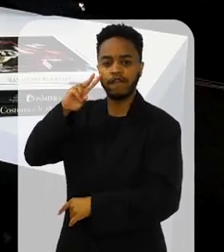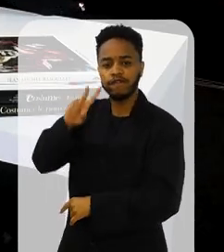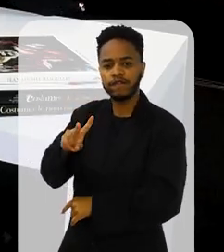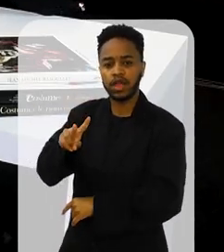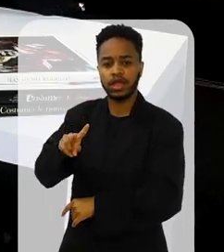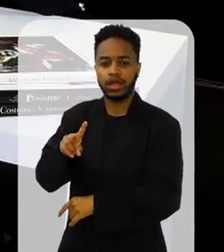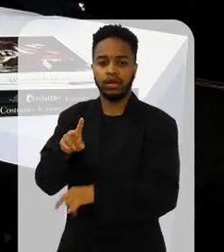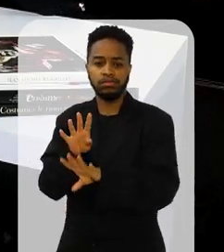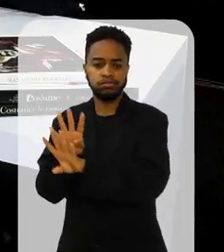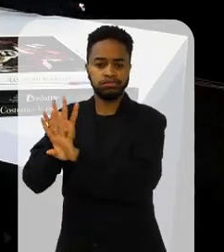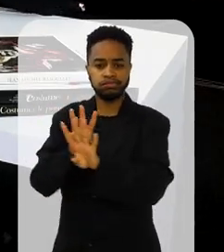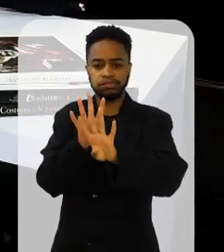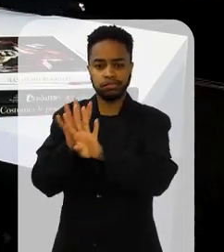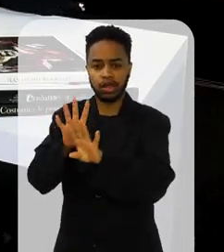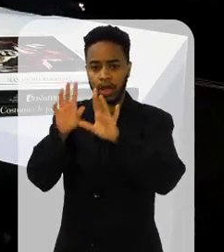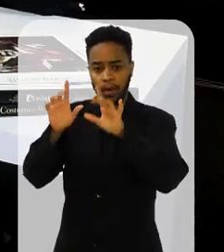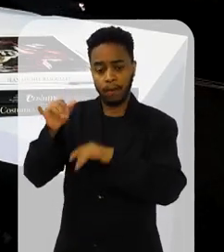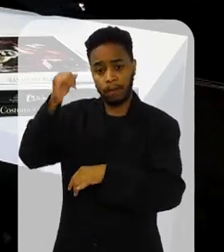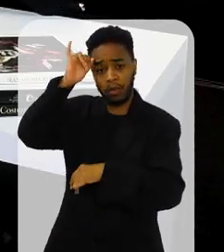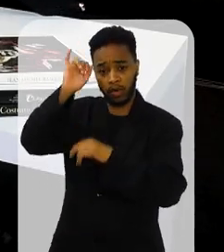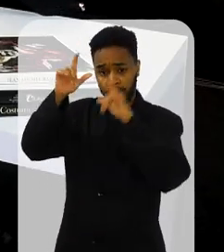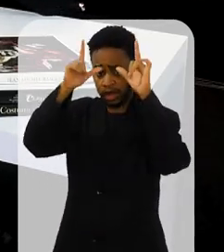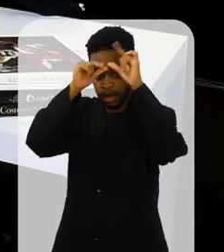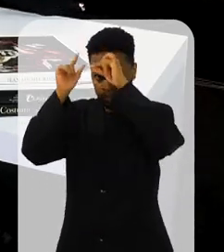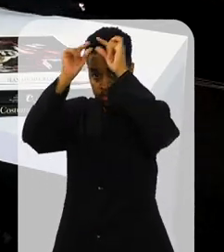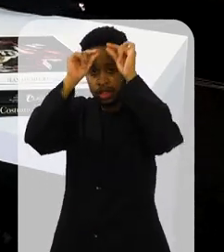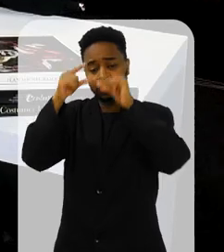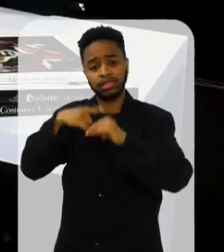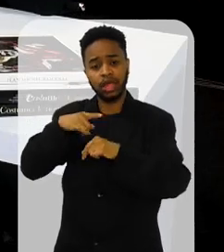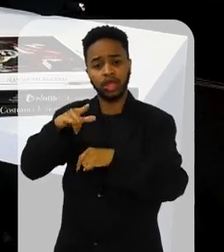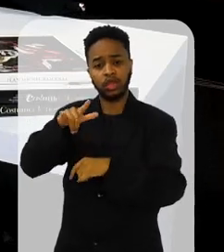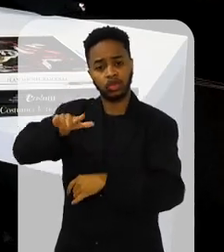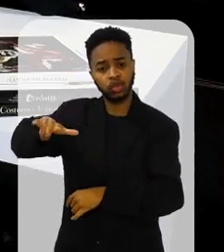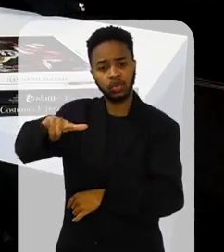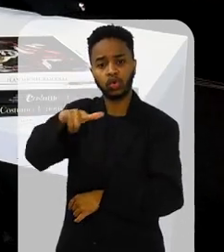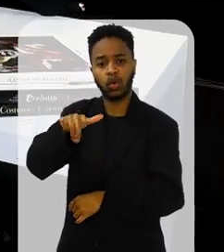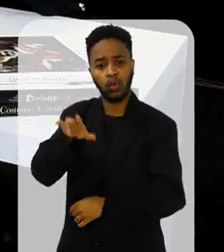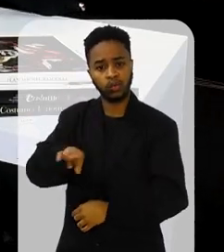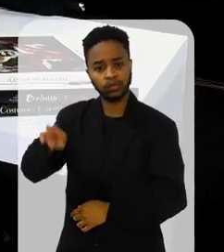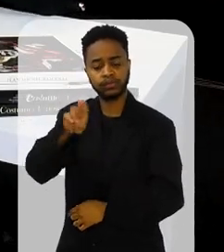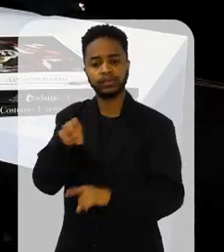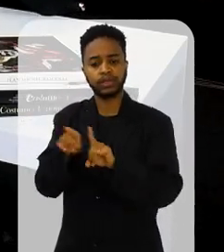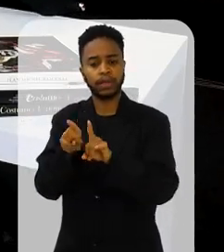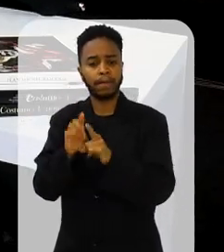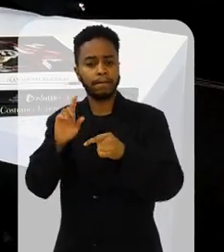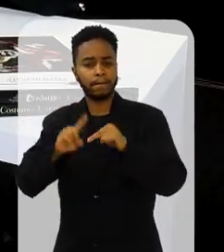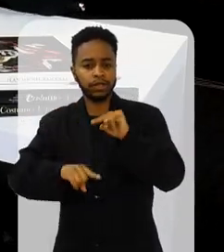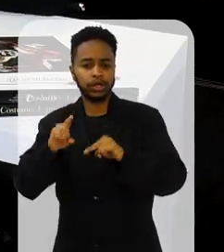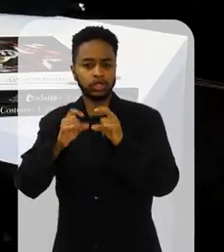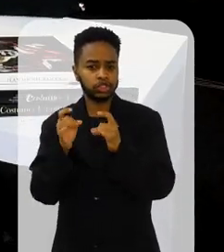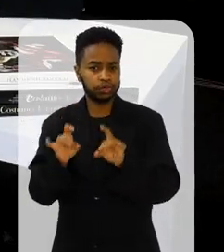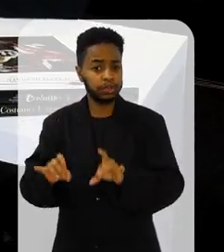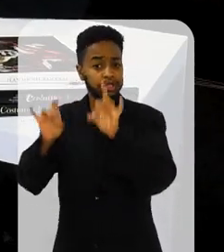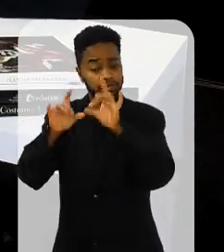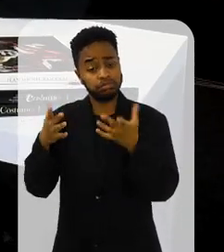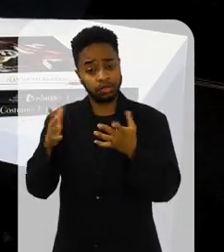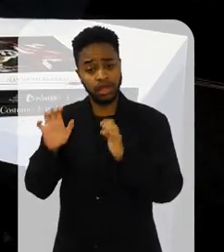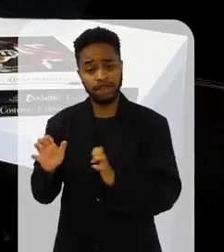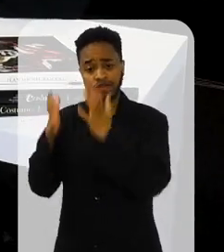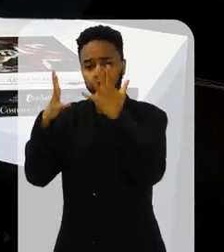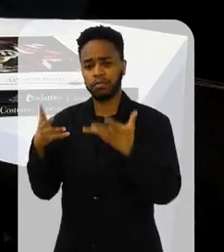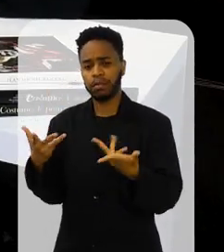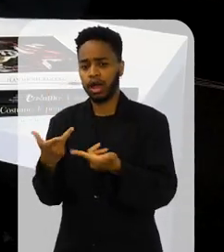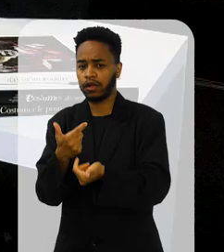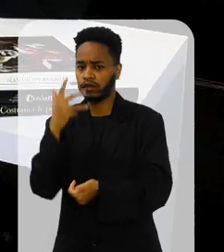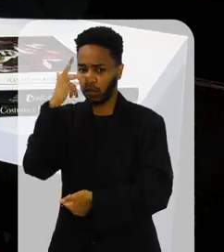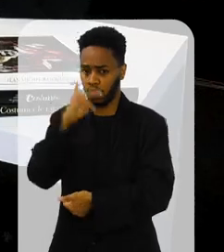que tinham coisas moderníssimas, de drones e de efeitos especiais. Então é uma festa maravilhosa,